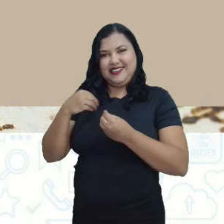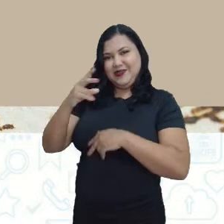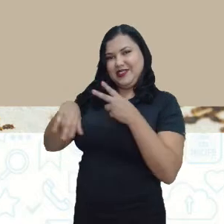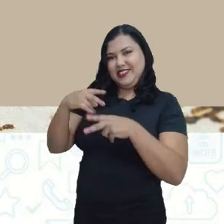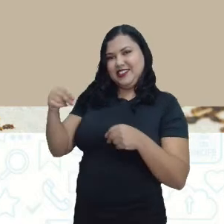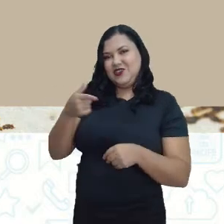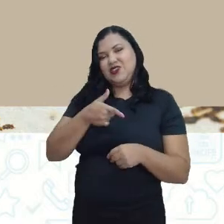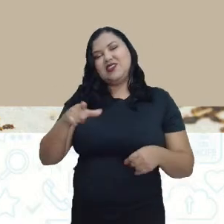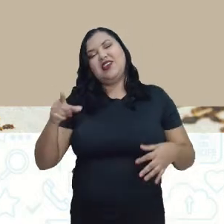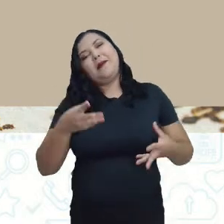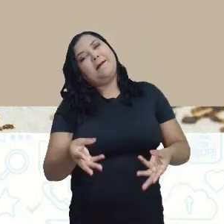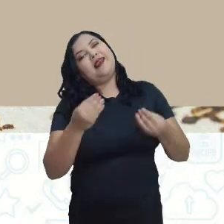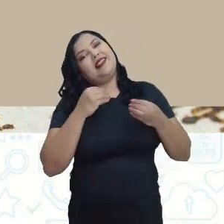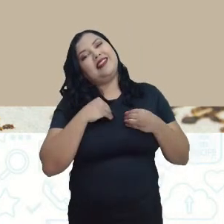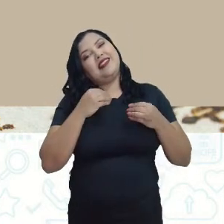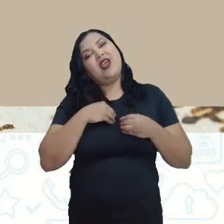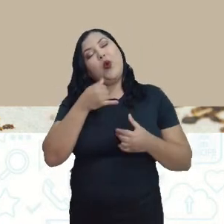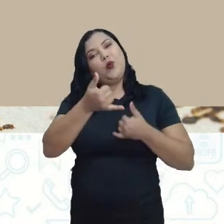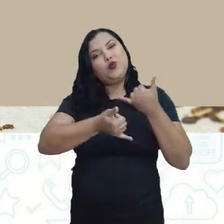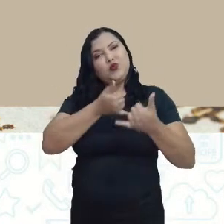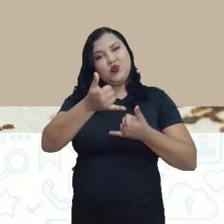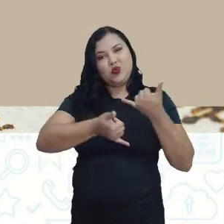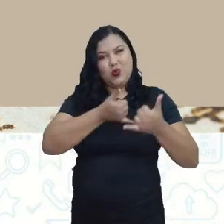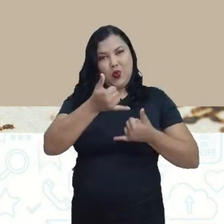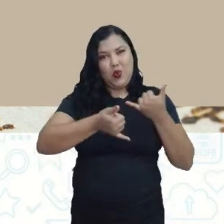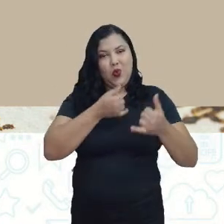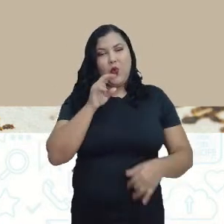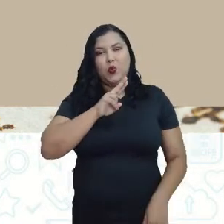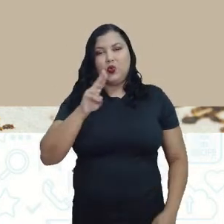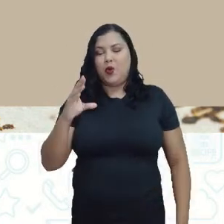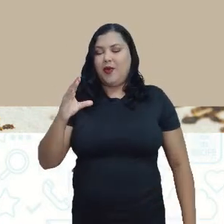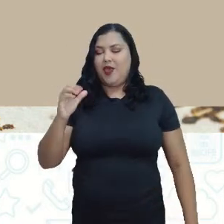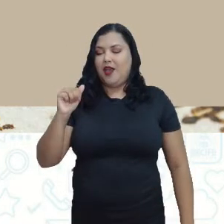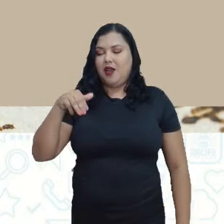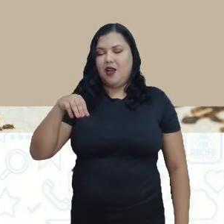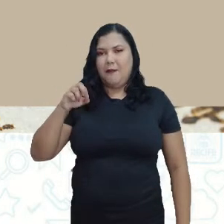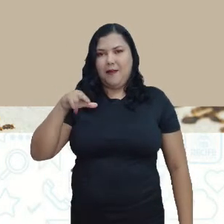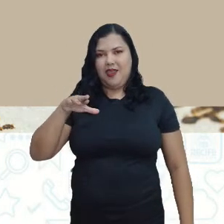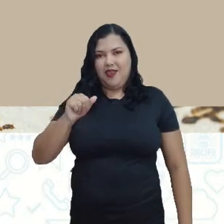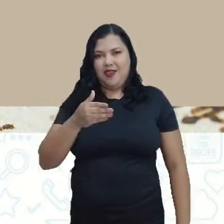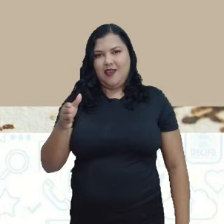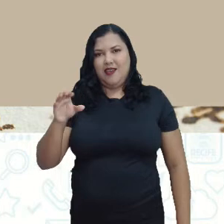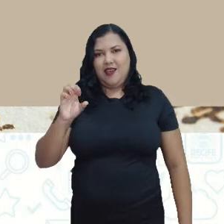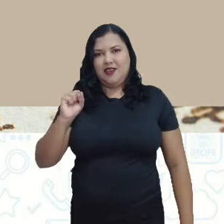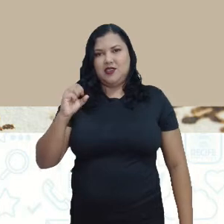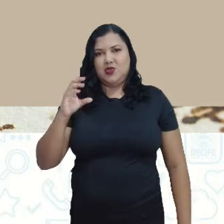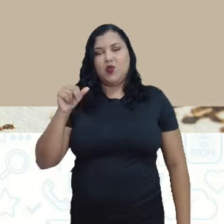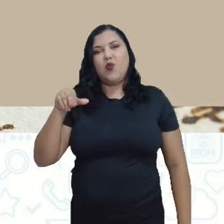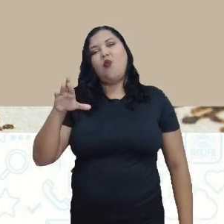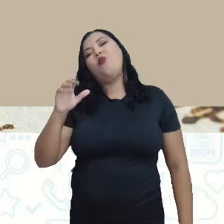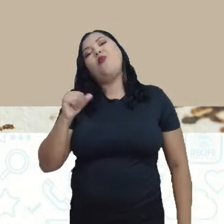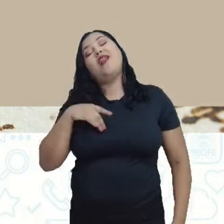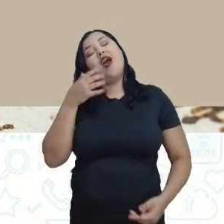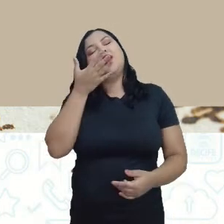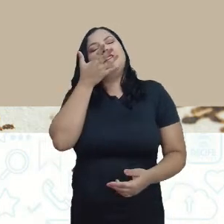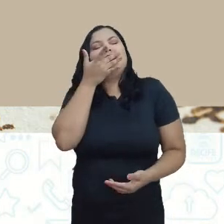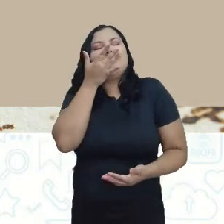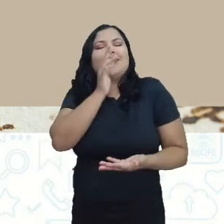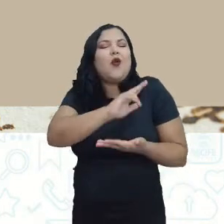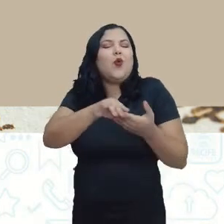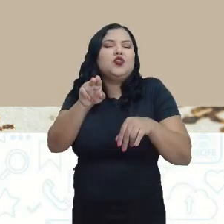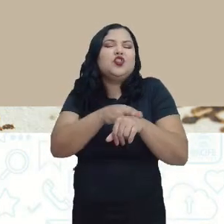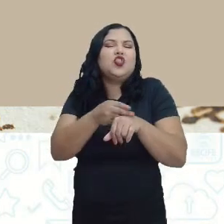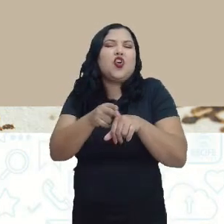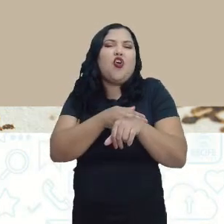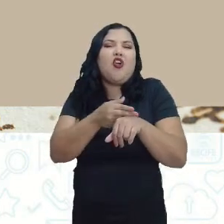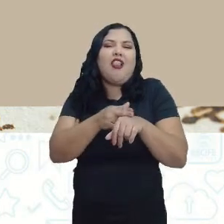coisas, deram-me um jogo de salão chamado Câmara Escura, muitos doces chocolates, um quebra-cabeça, um broche,